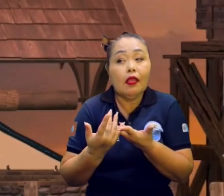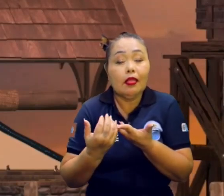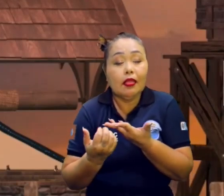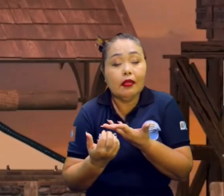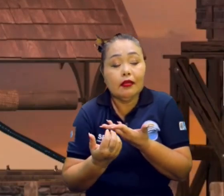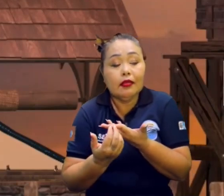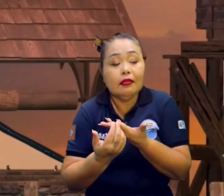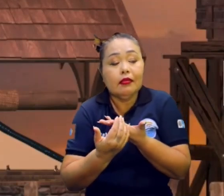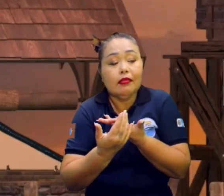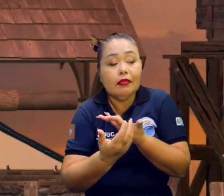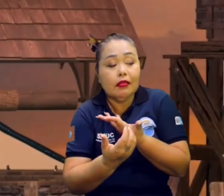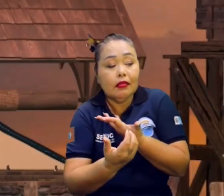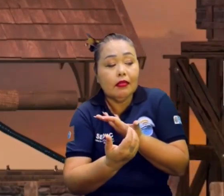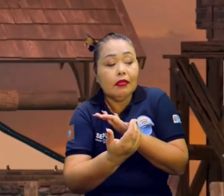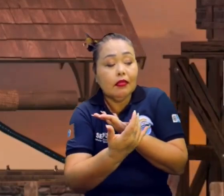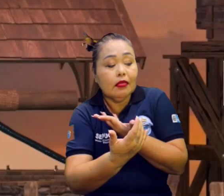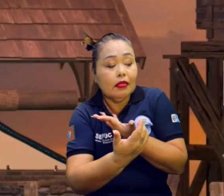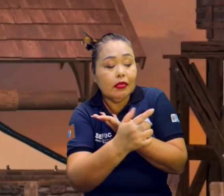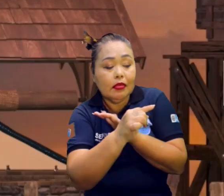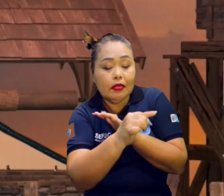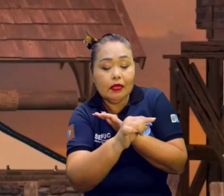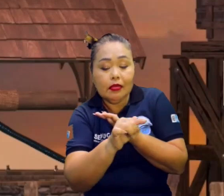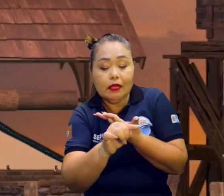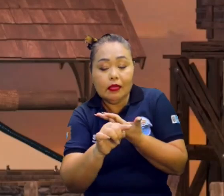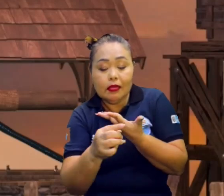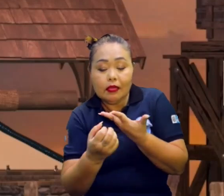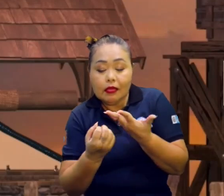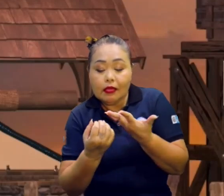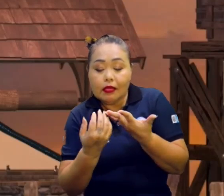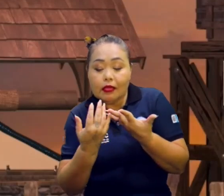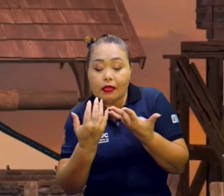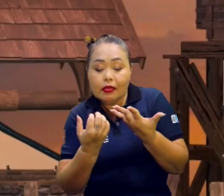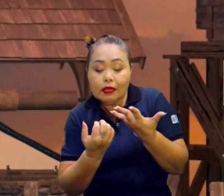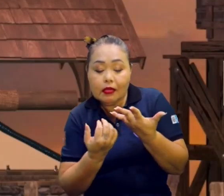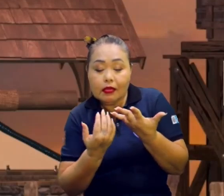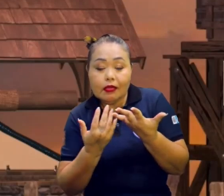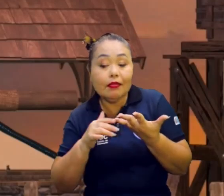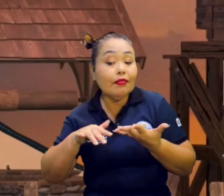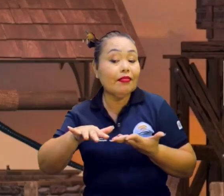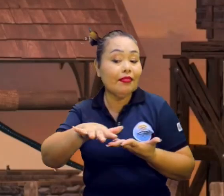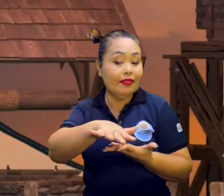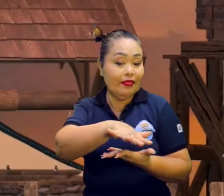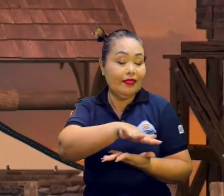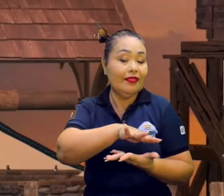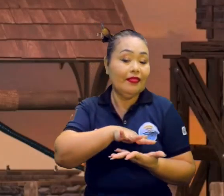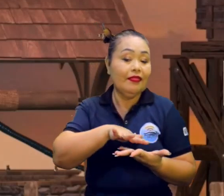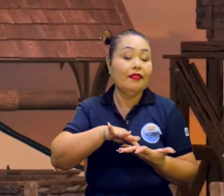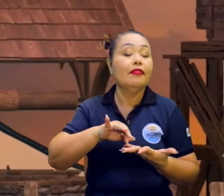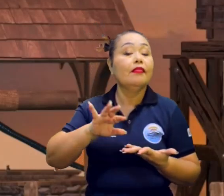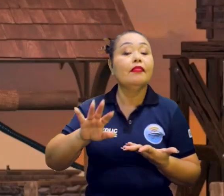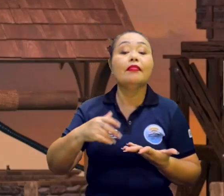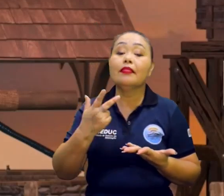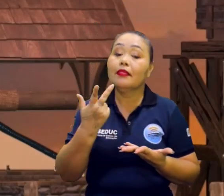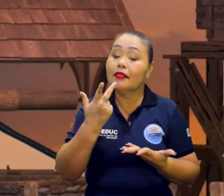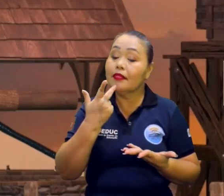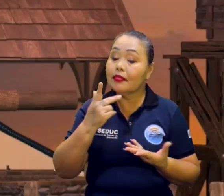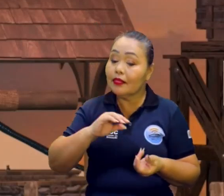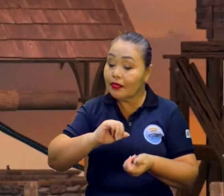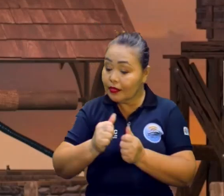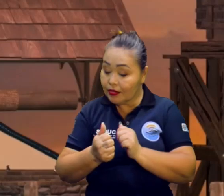cada indivíduo, de cada espécie ali daquele ambiente. Então, como é manipulado, como eu